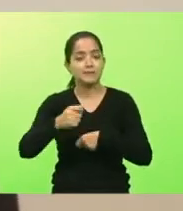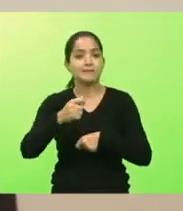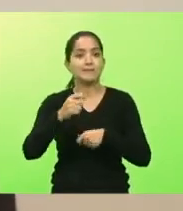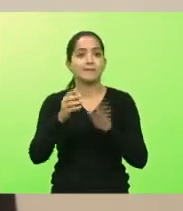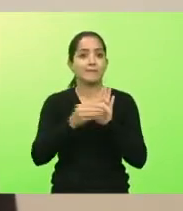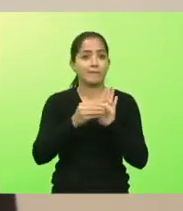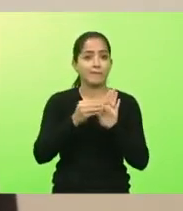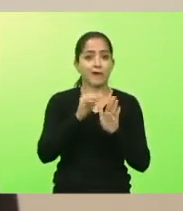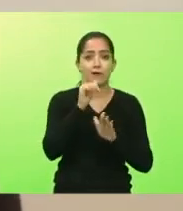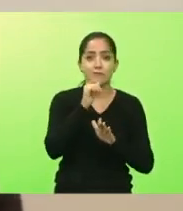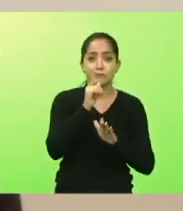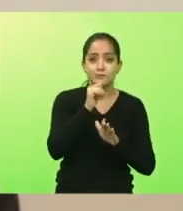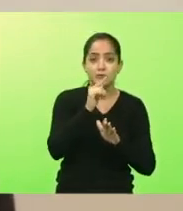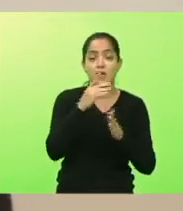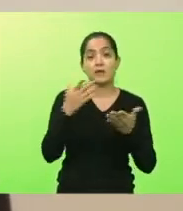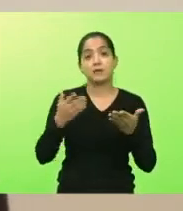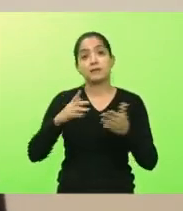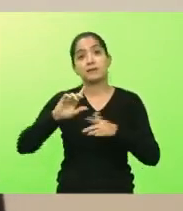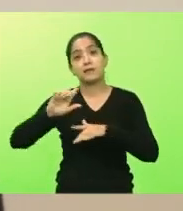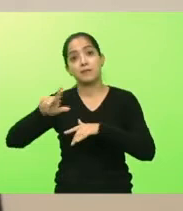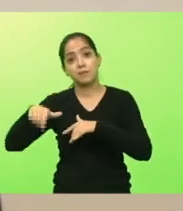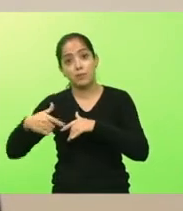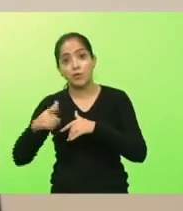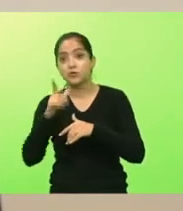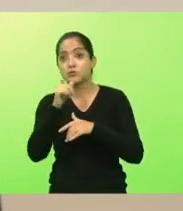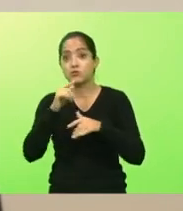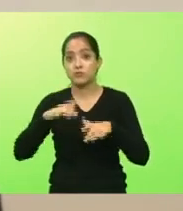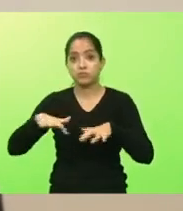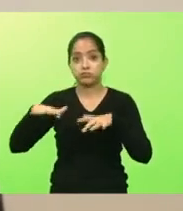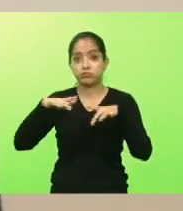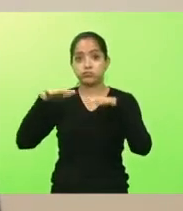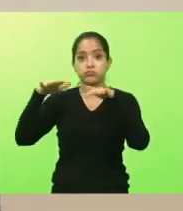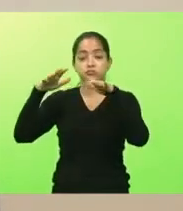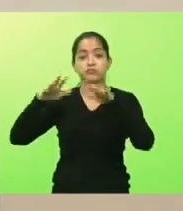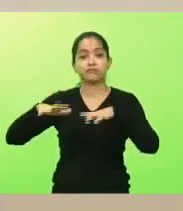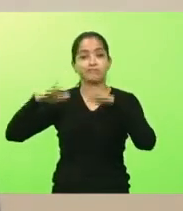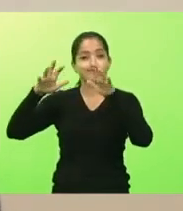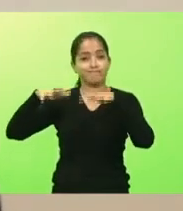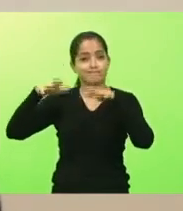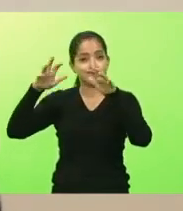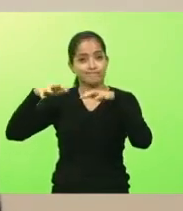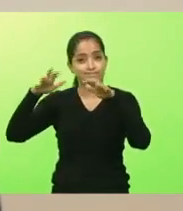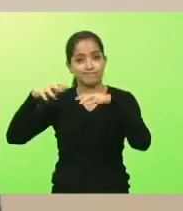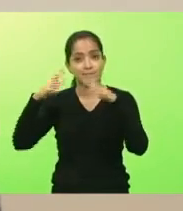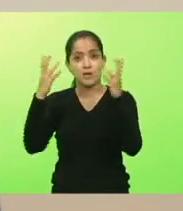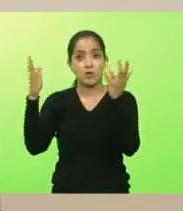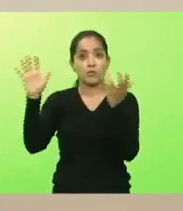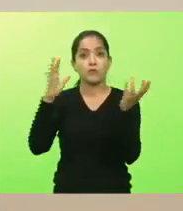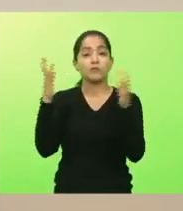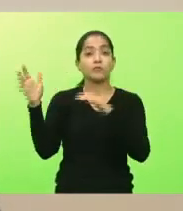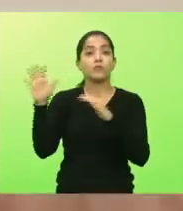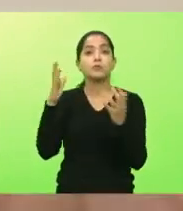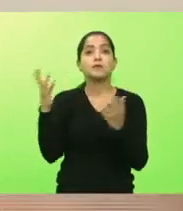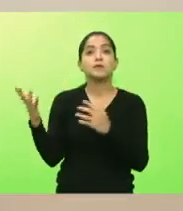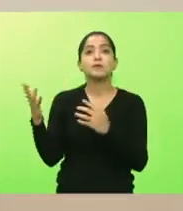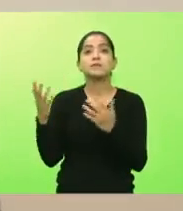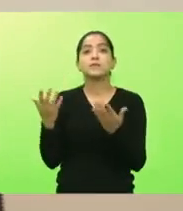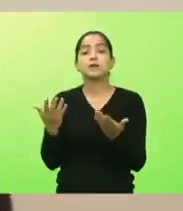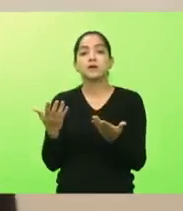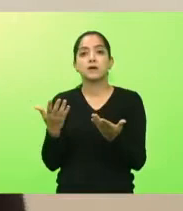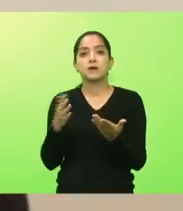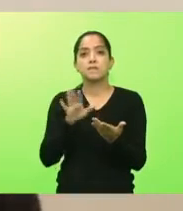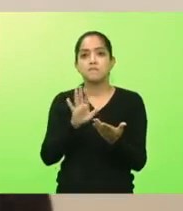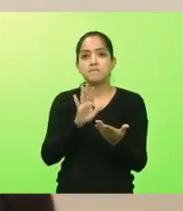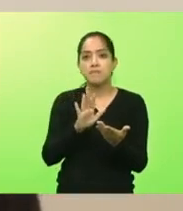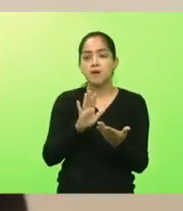seguida foram as chuvas, os vendavais. Quero aqui, mais uma vez, agradecer a atitude que o coletivo